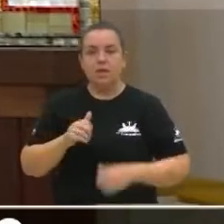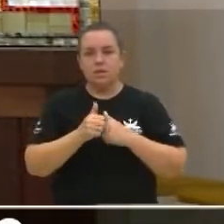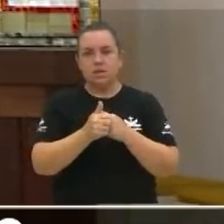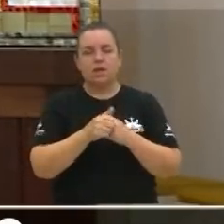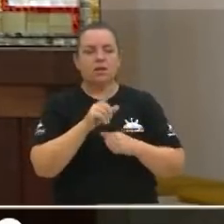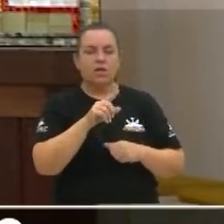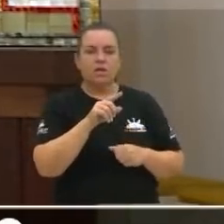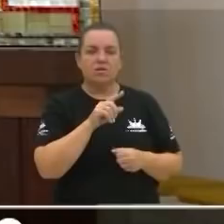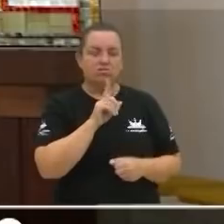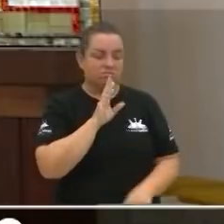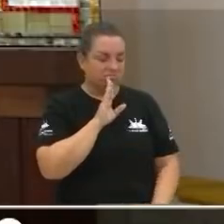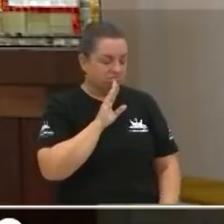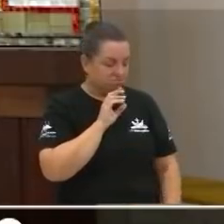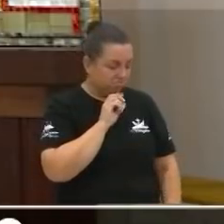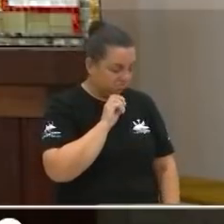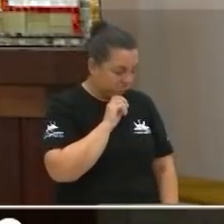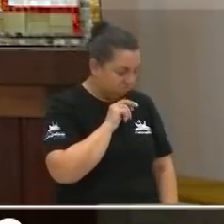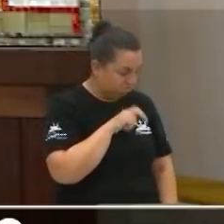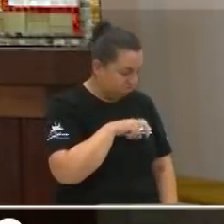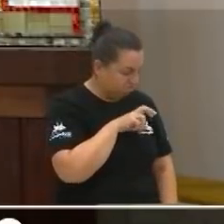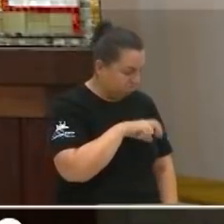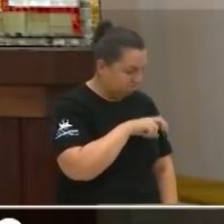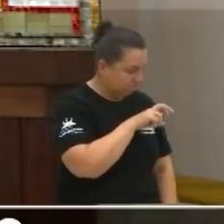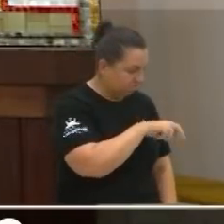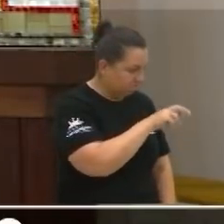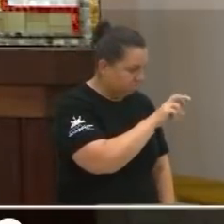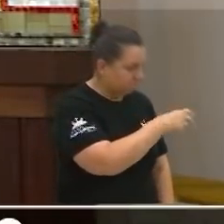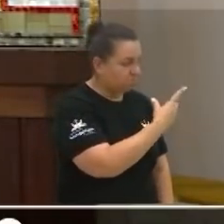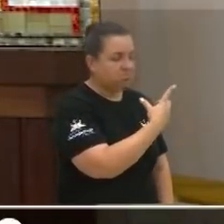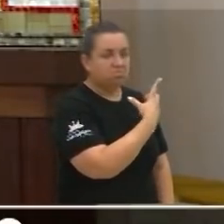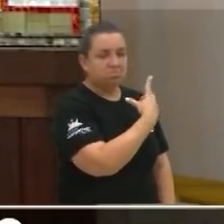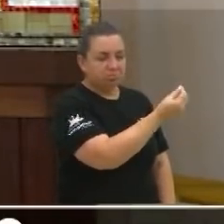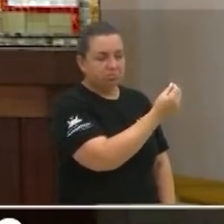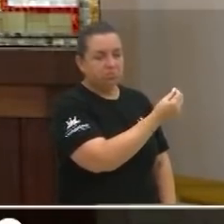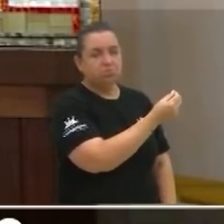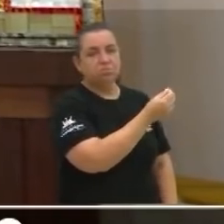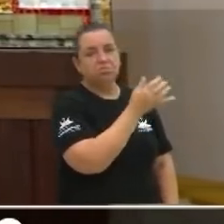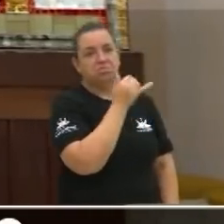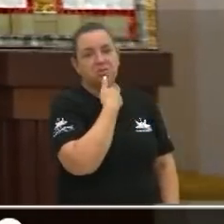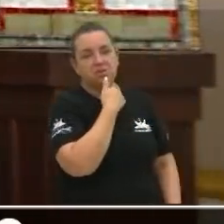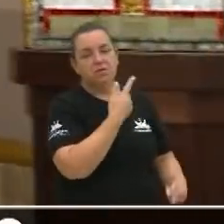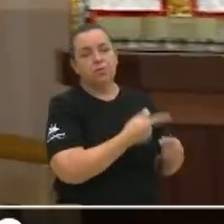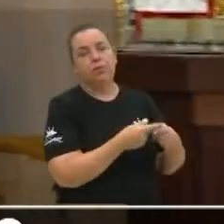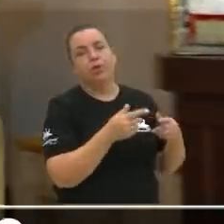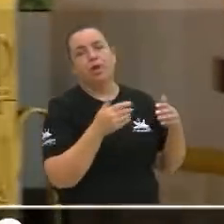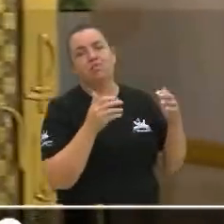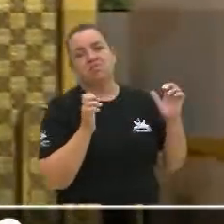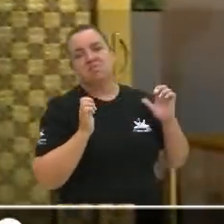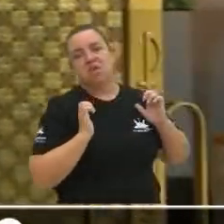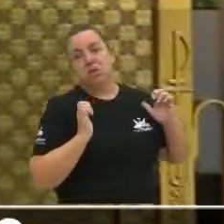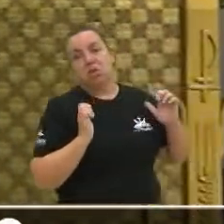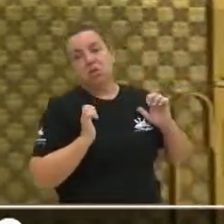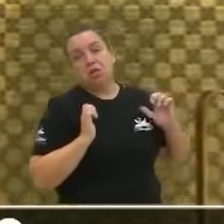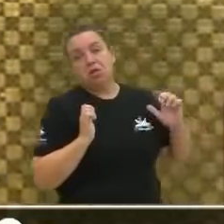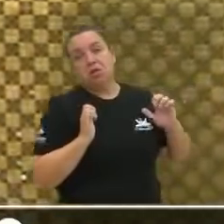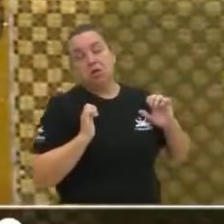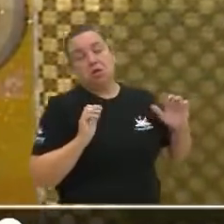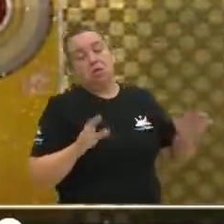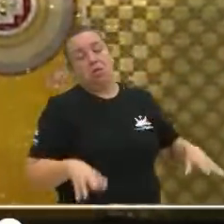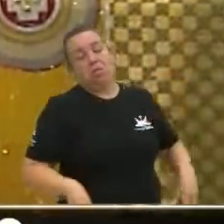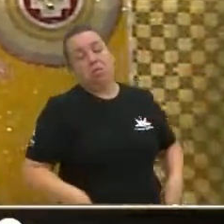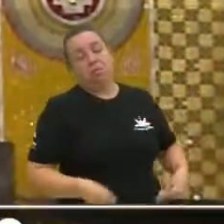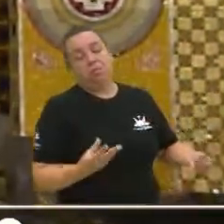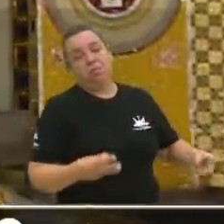saiu cabisbaixo é triste porque era muito rico bom então e